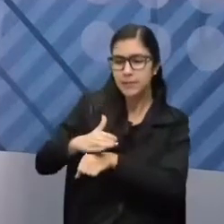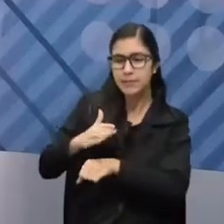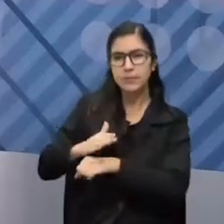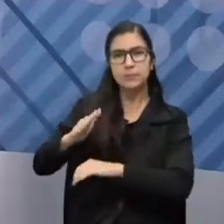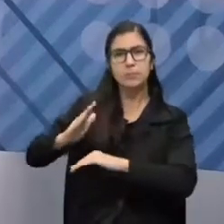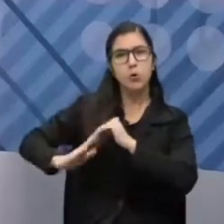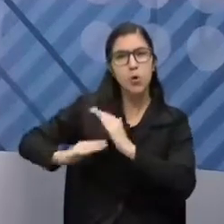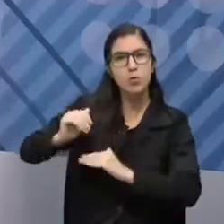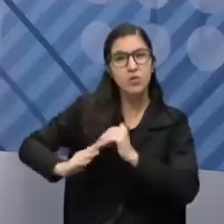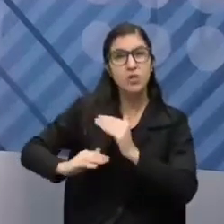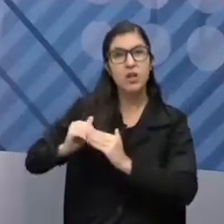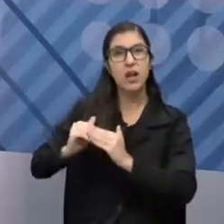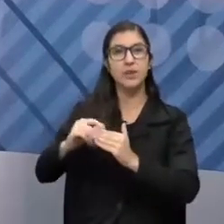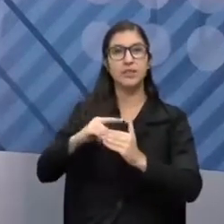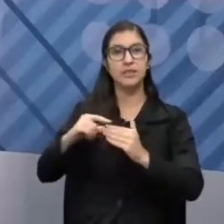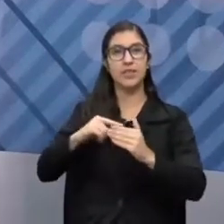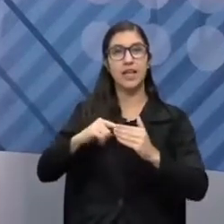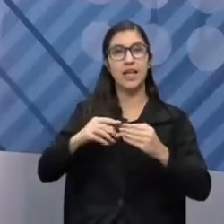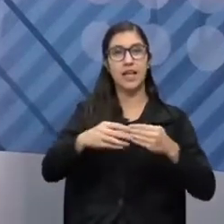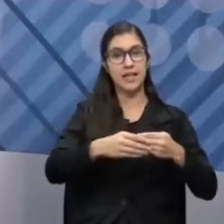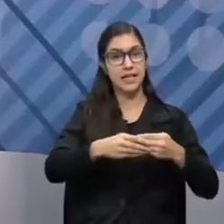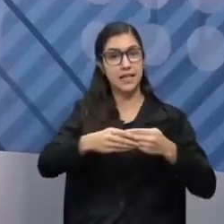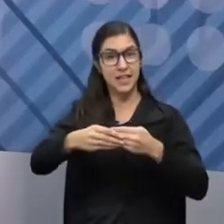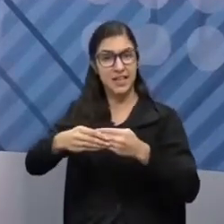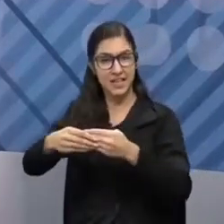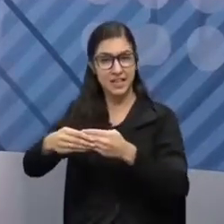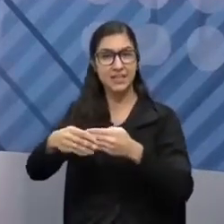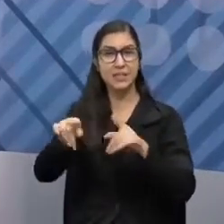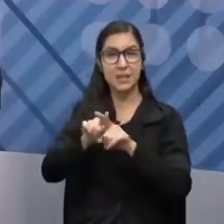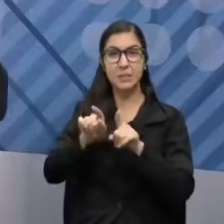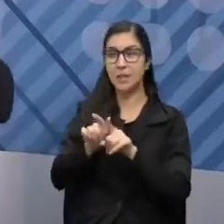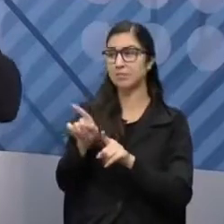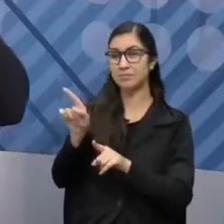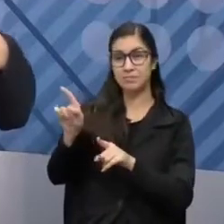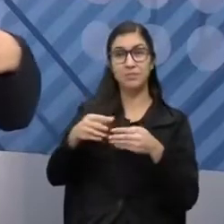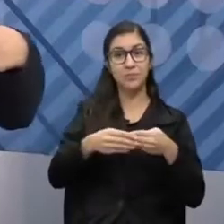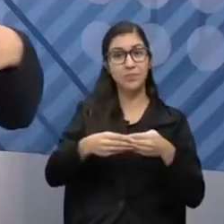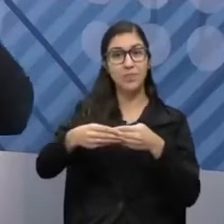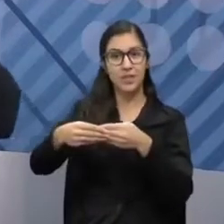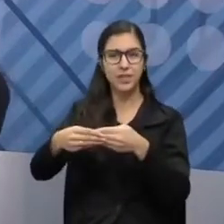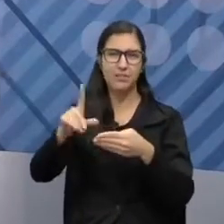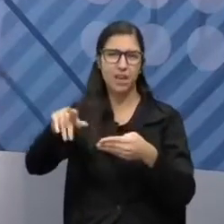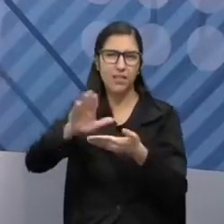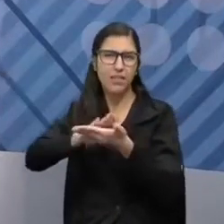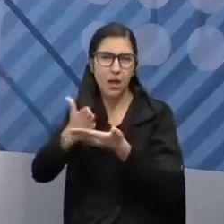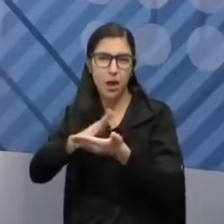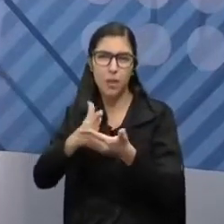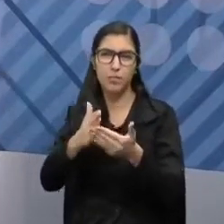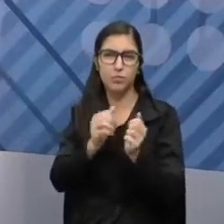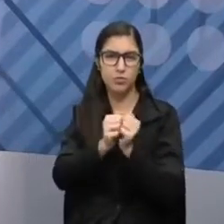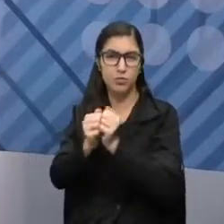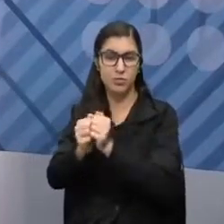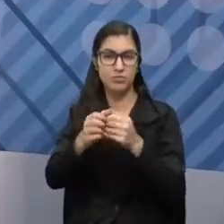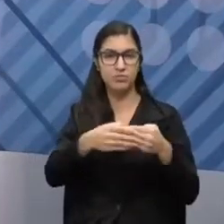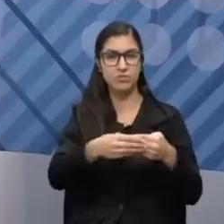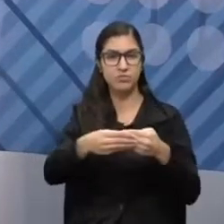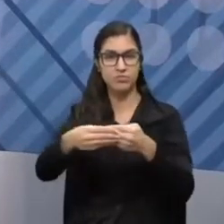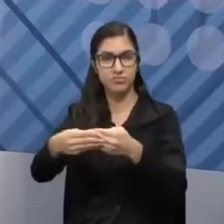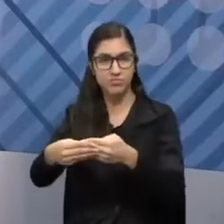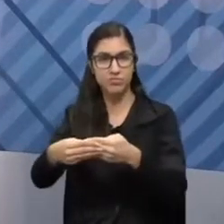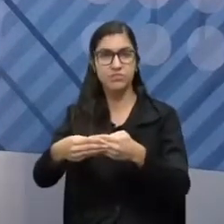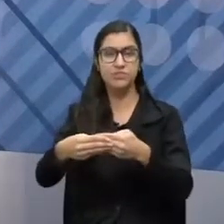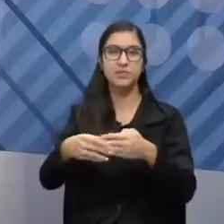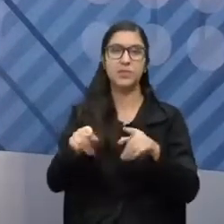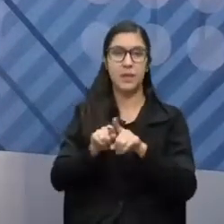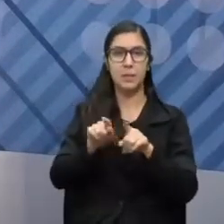que forma guias intérpretes. Esse também é o sinal corretinho de guia intérprete, que é a pessoa que vai